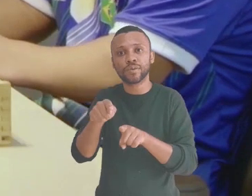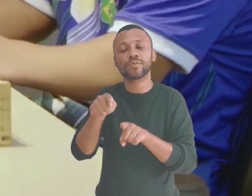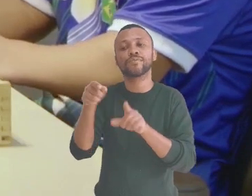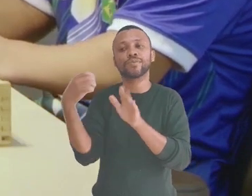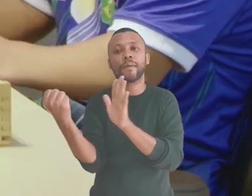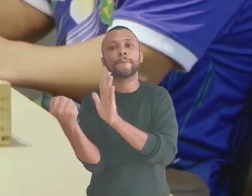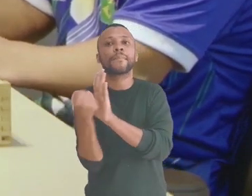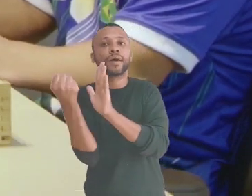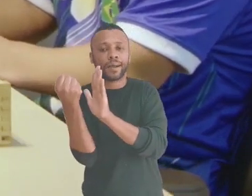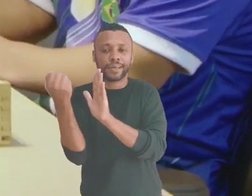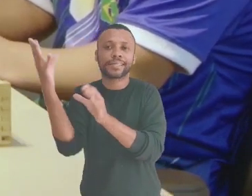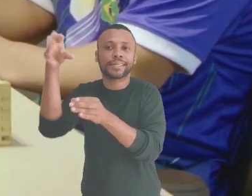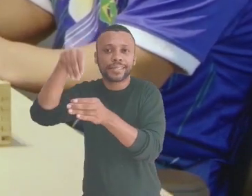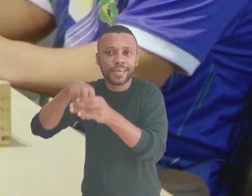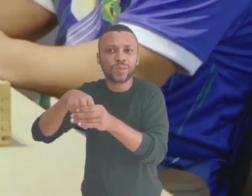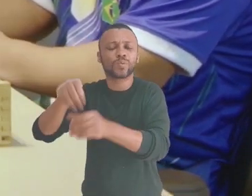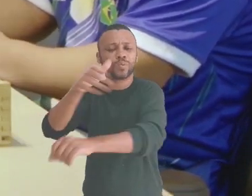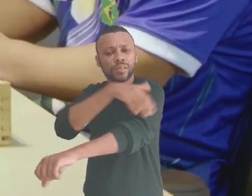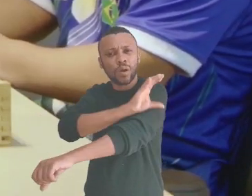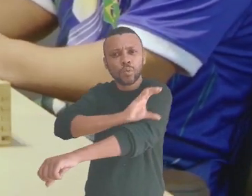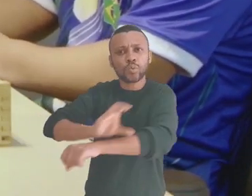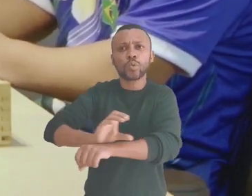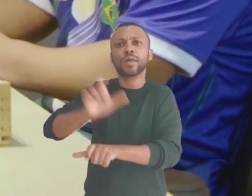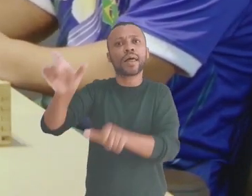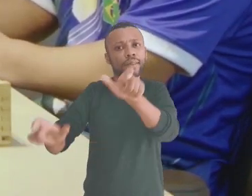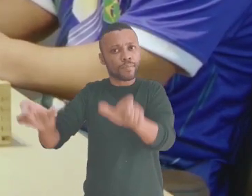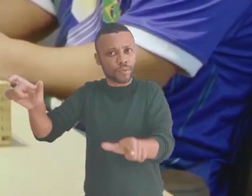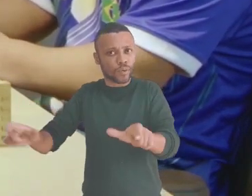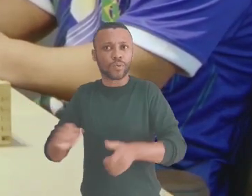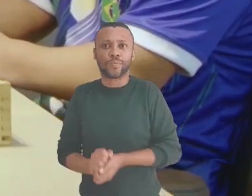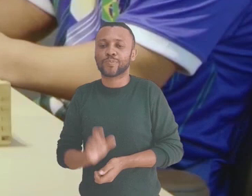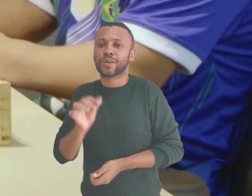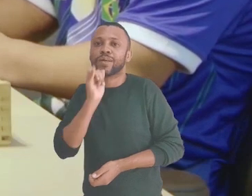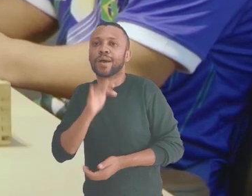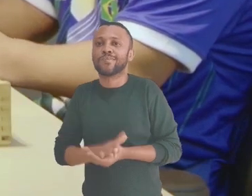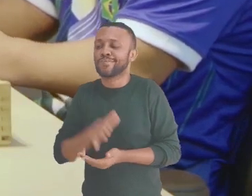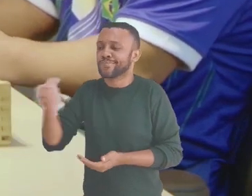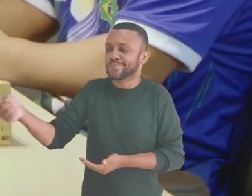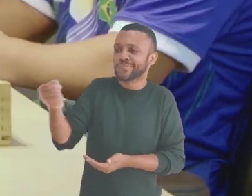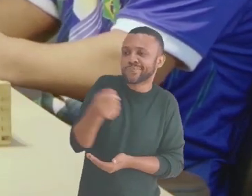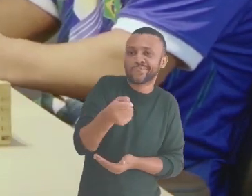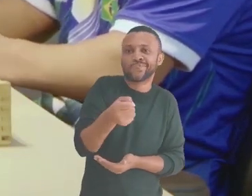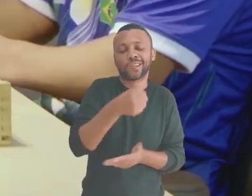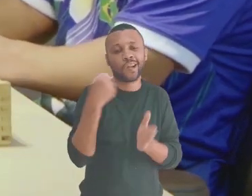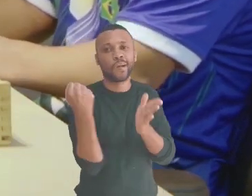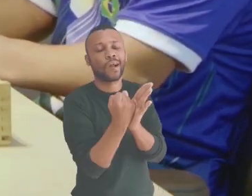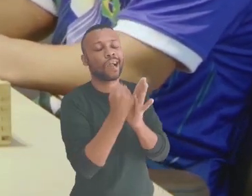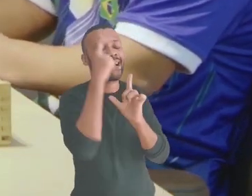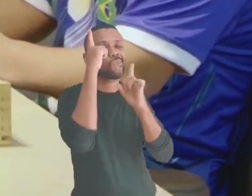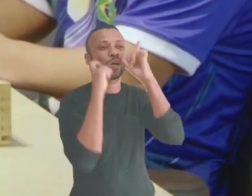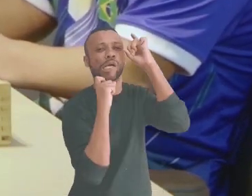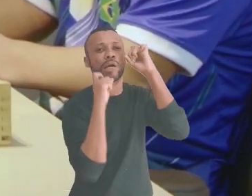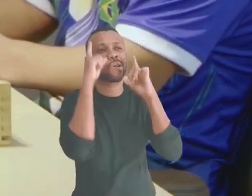condicionou dentro da cultura, tá? A presença de figuras caricatas como o anão de